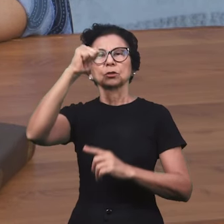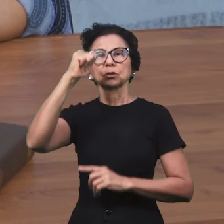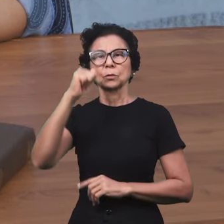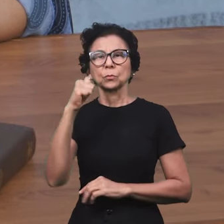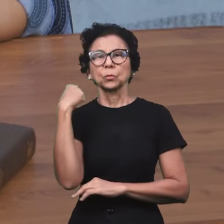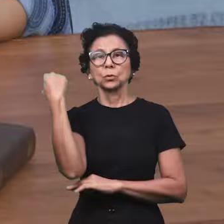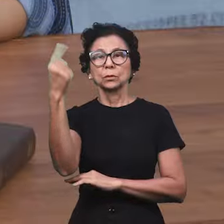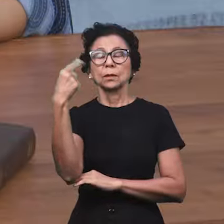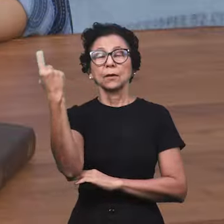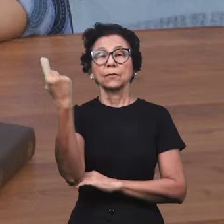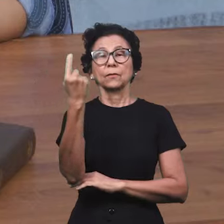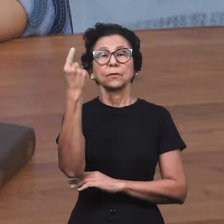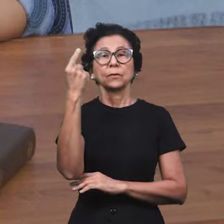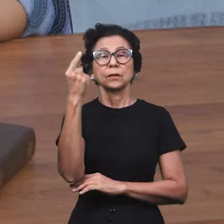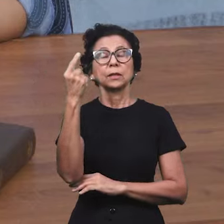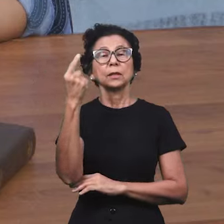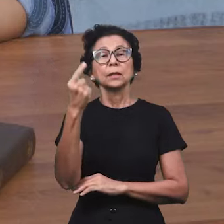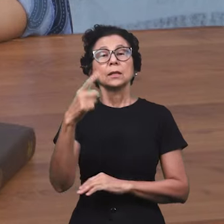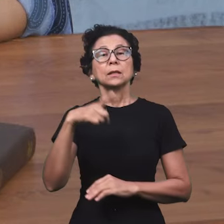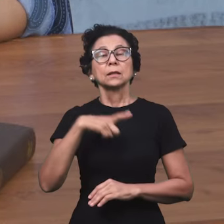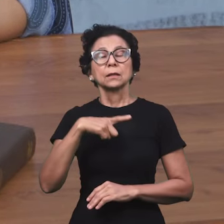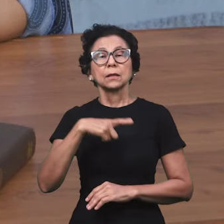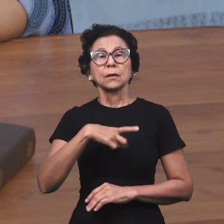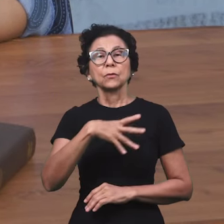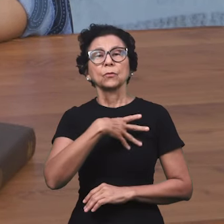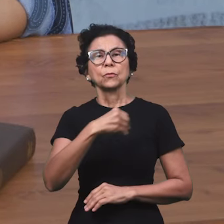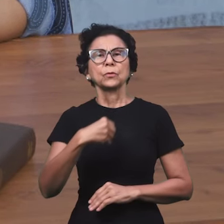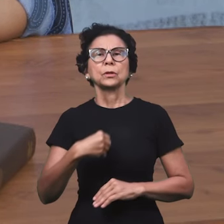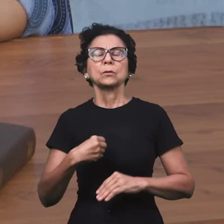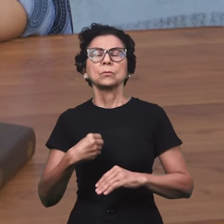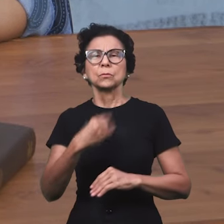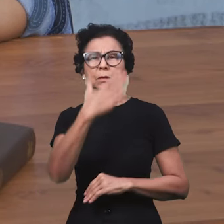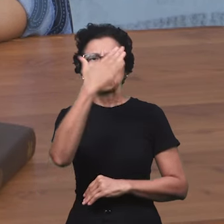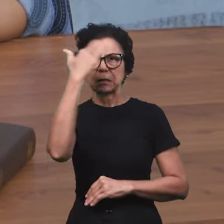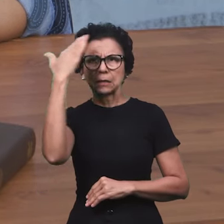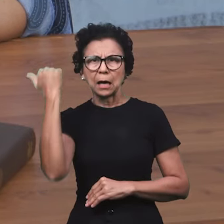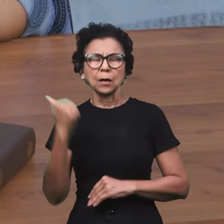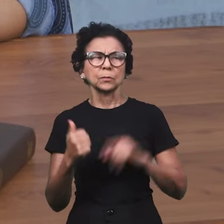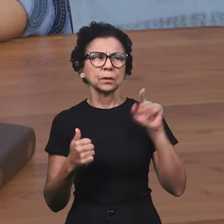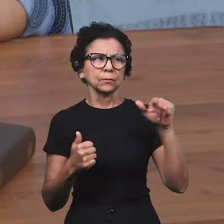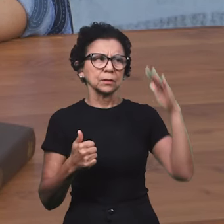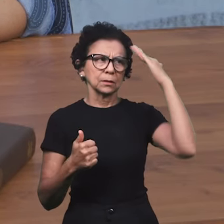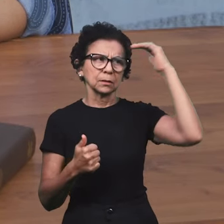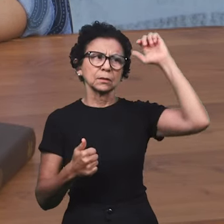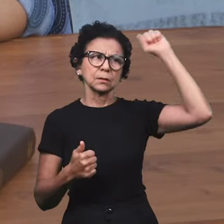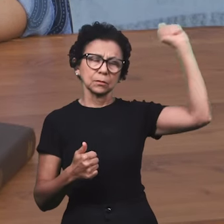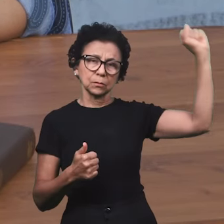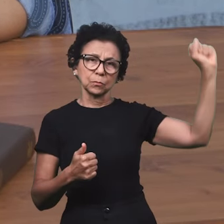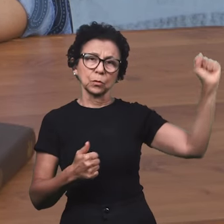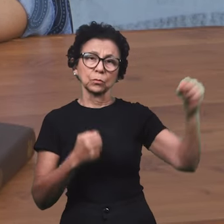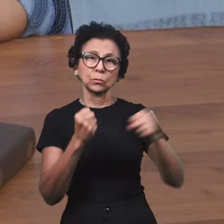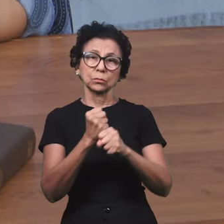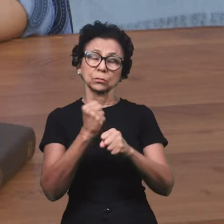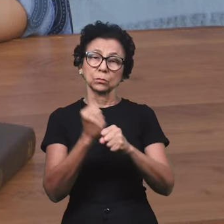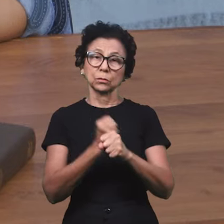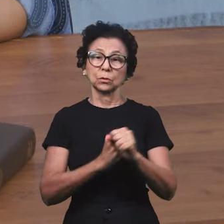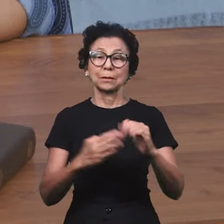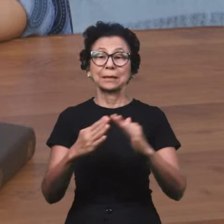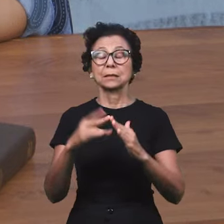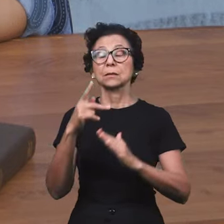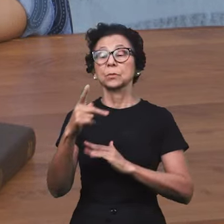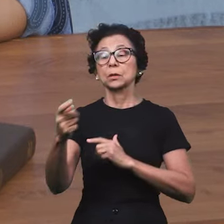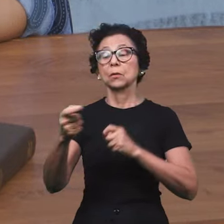entendimento, que edifique casa ao Senhor e para o seu reino. Agora, pois, envio um